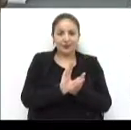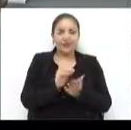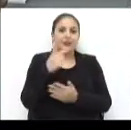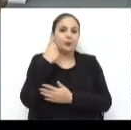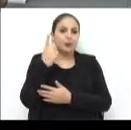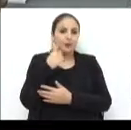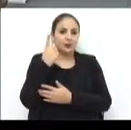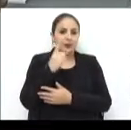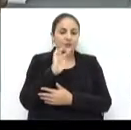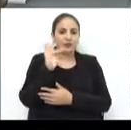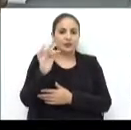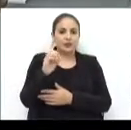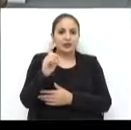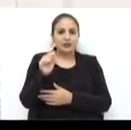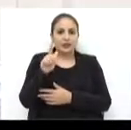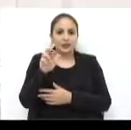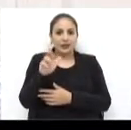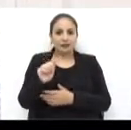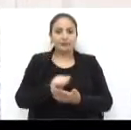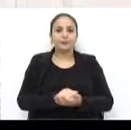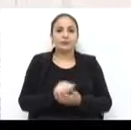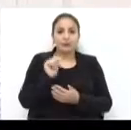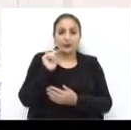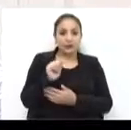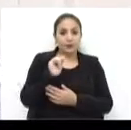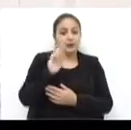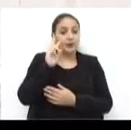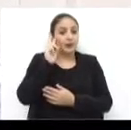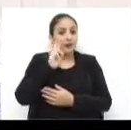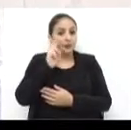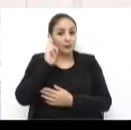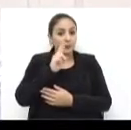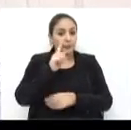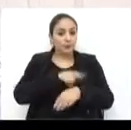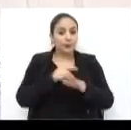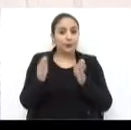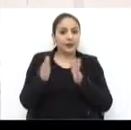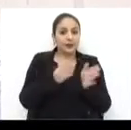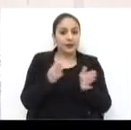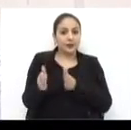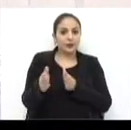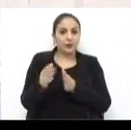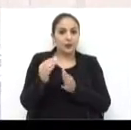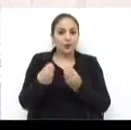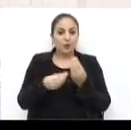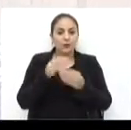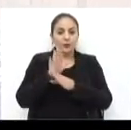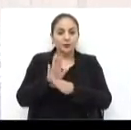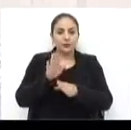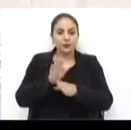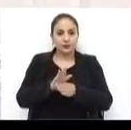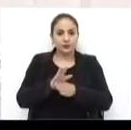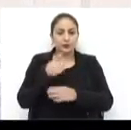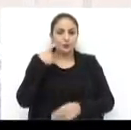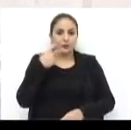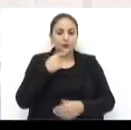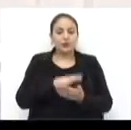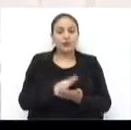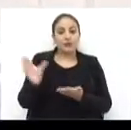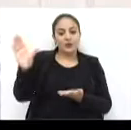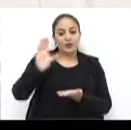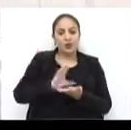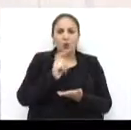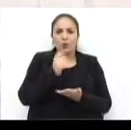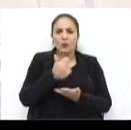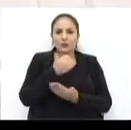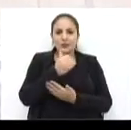Derlei. Betinho também recordou o período como assessor do político. A parceria facilitou a vinda de quase 6 milhões de reais